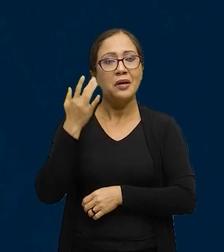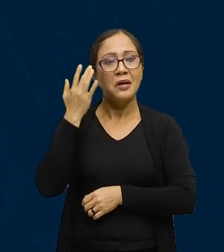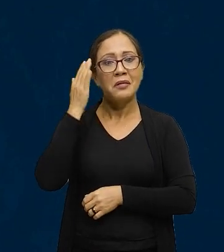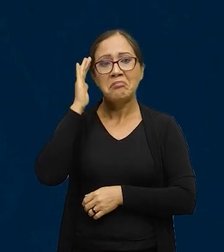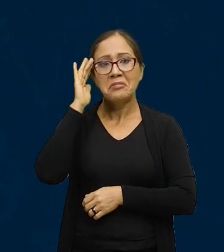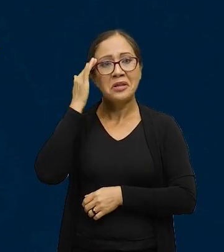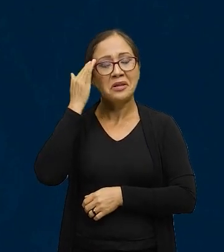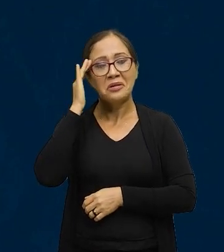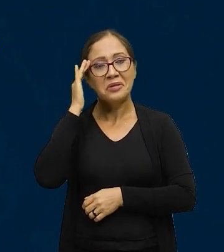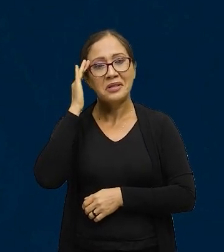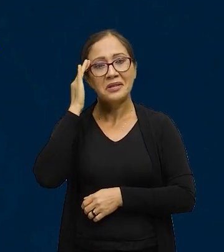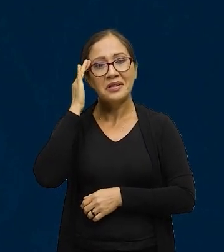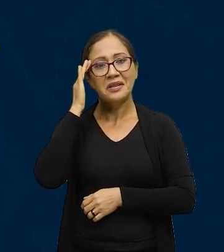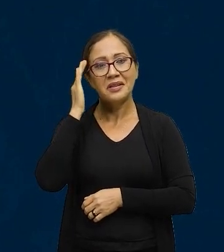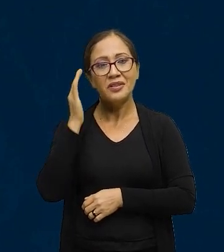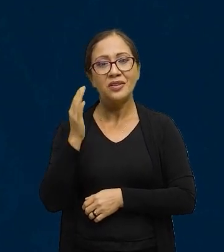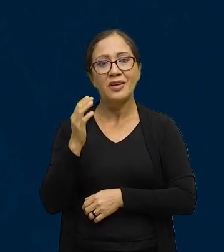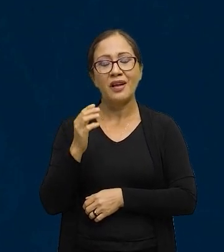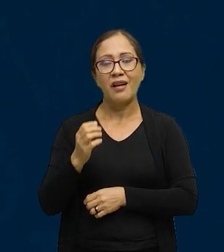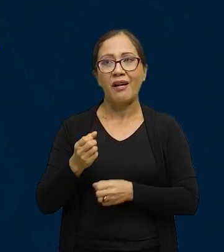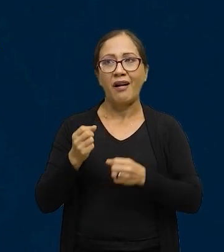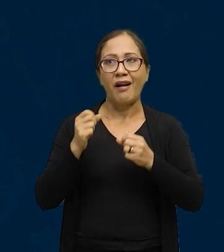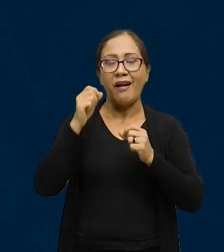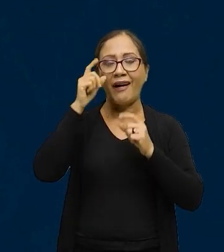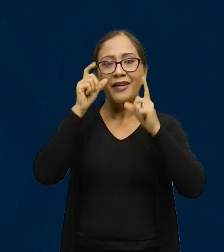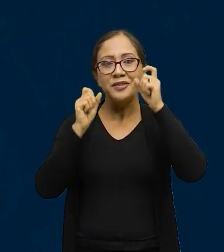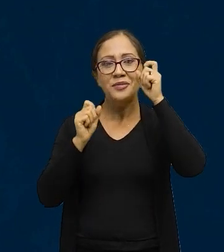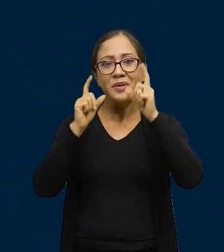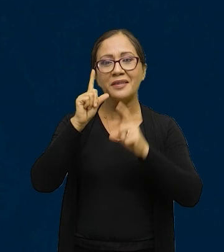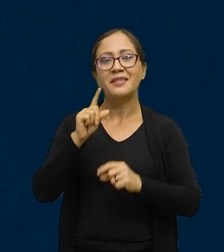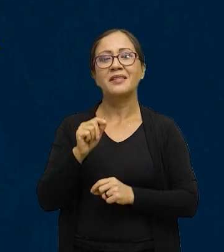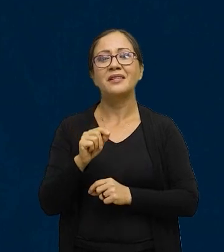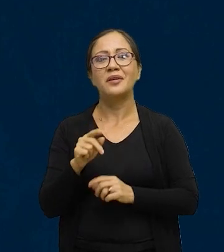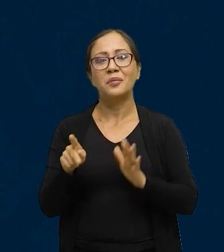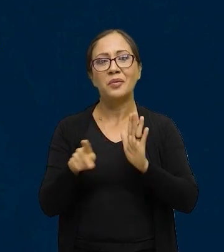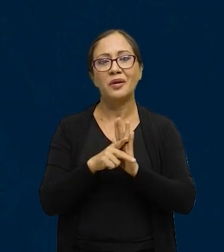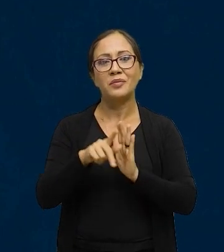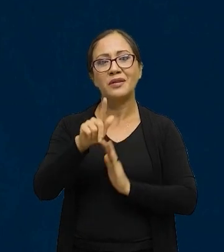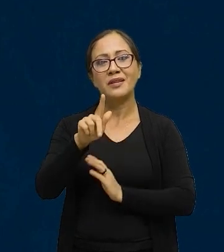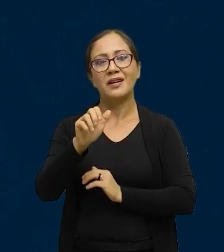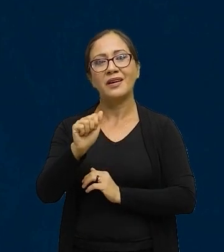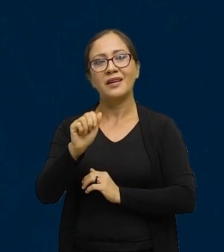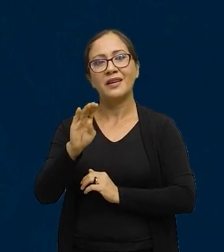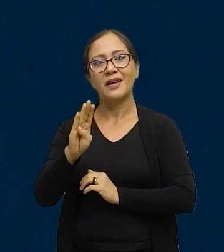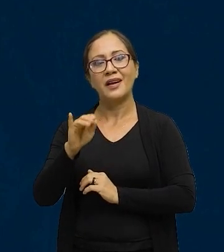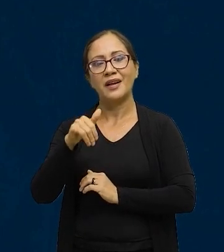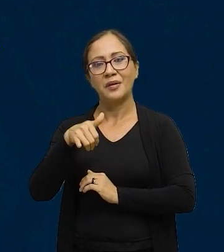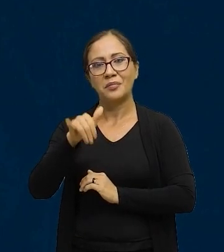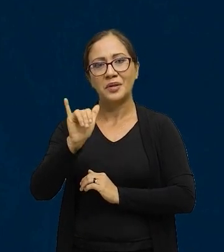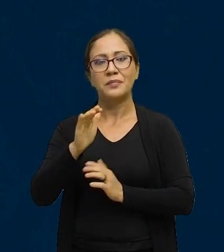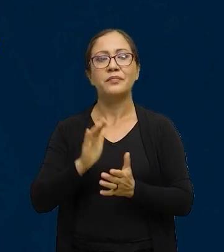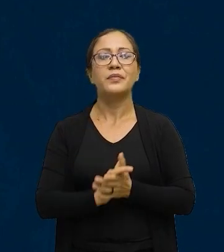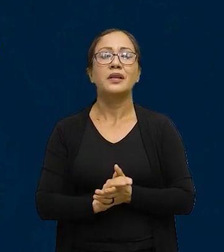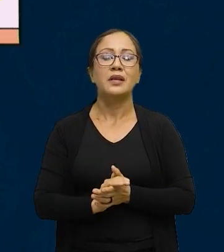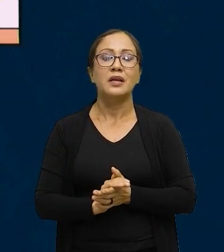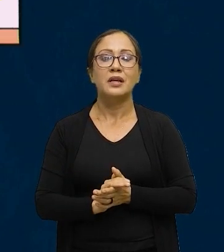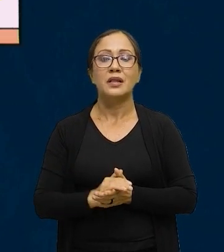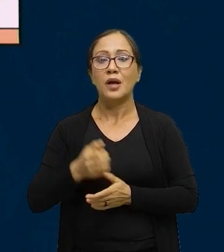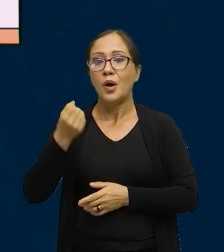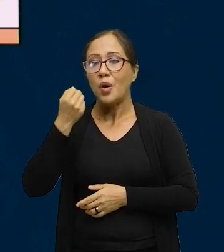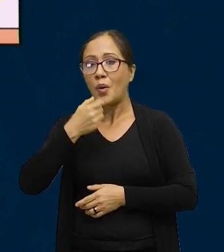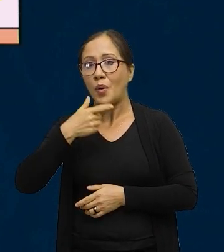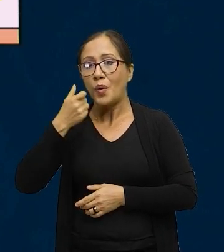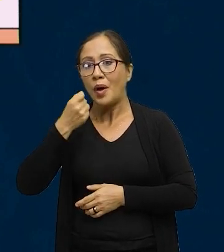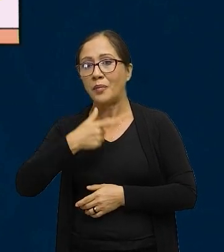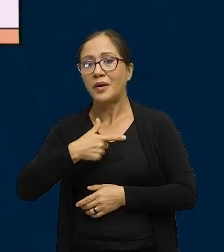conhece os ex-namorados de Joana e considera mais de um como maluco. Então, o humor estava justamente